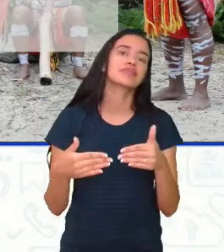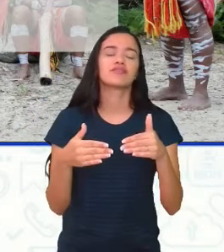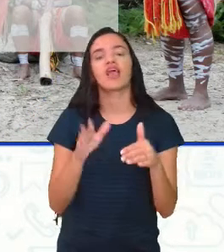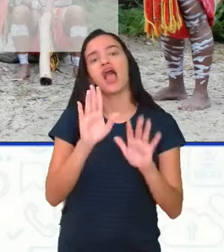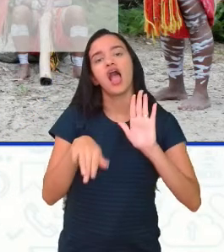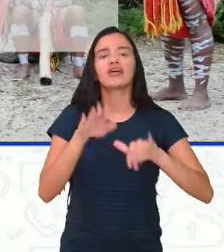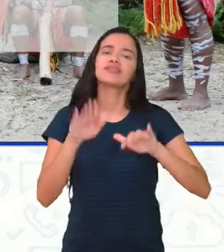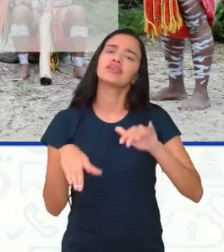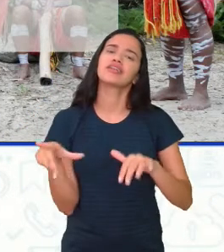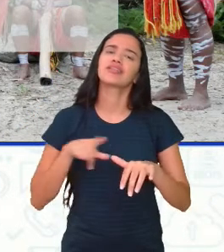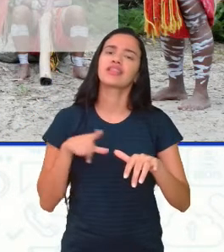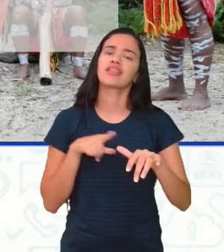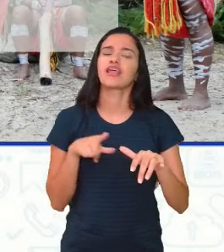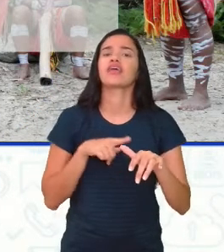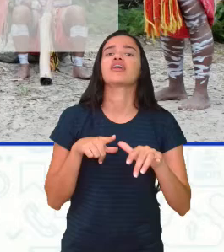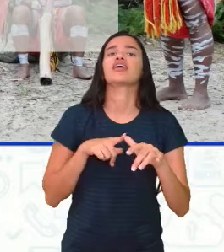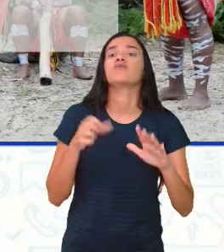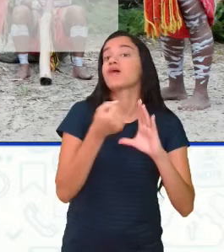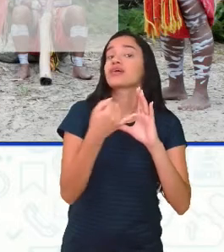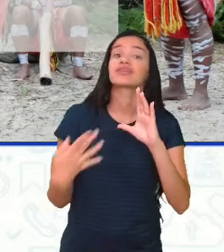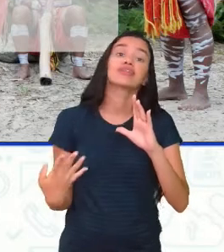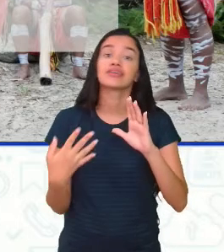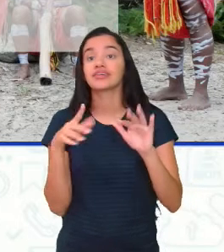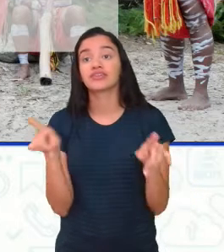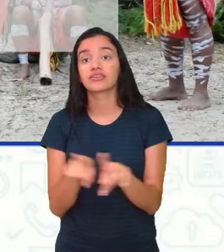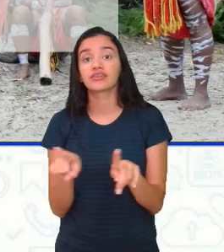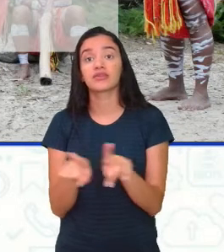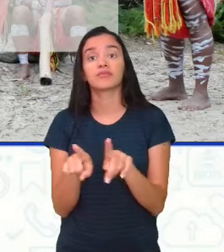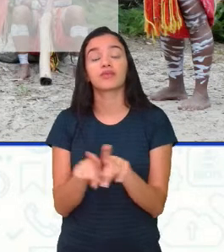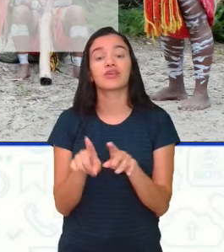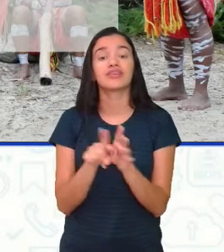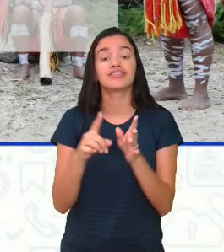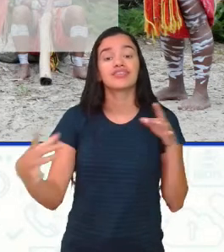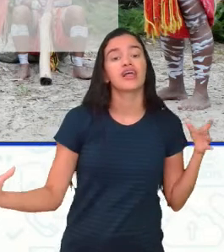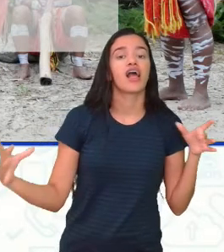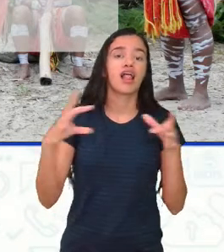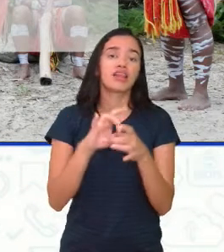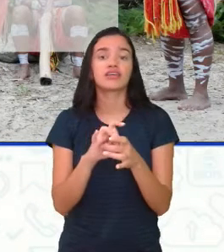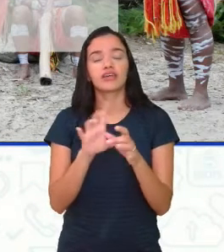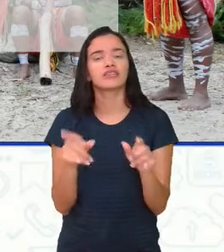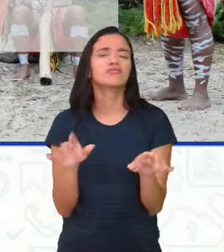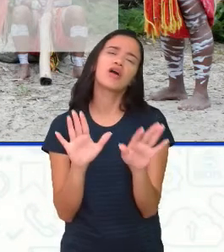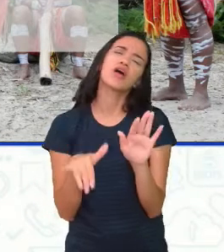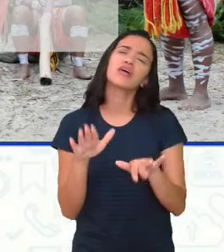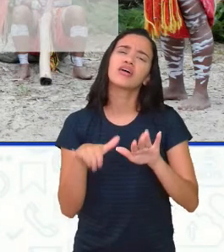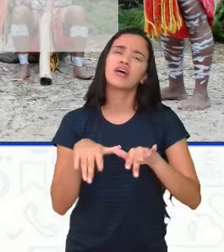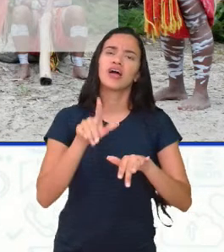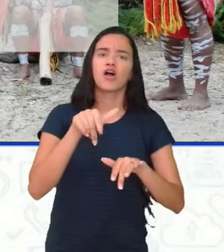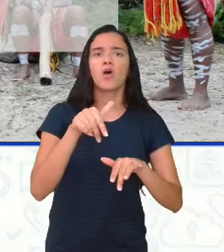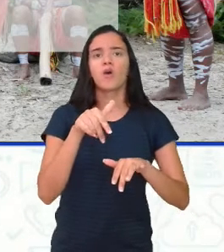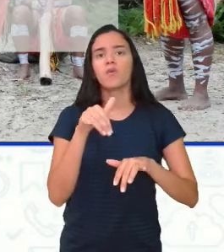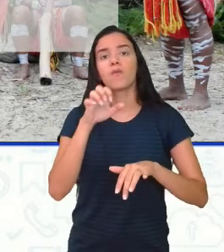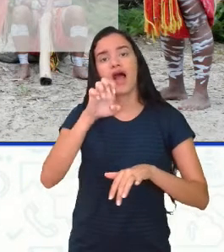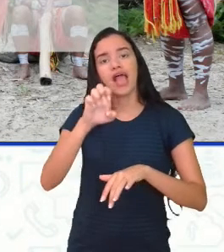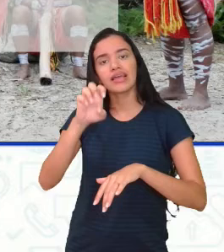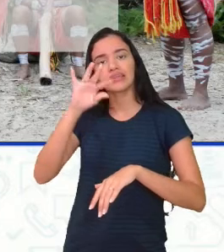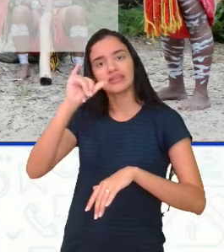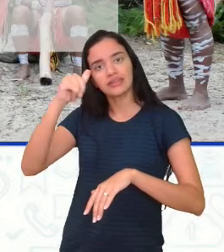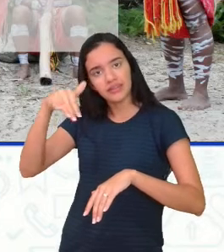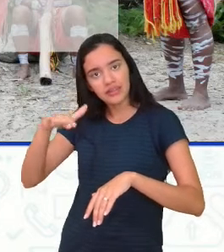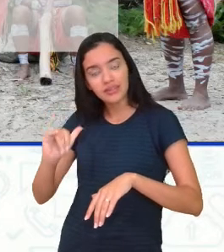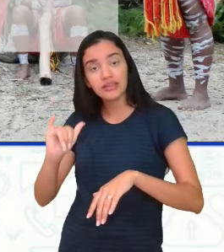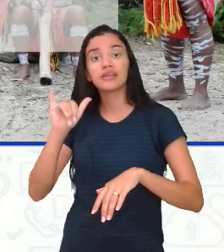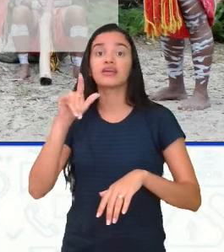às vezes tem um caráter ritual, né? Ela está ligada a, geralmente, a uma etnia